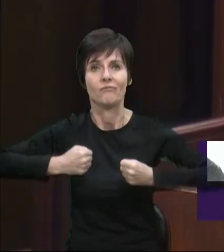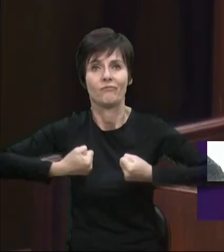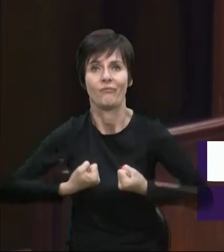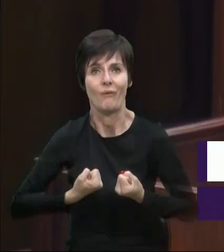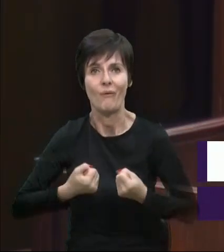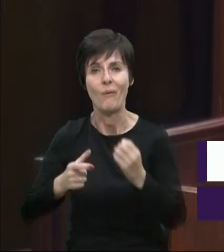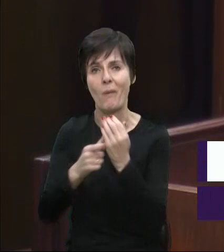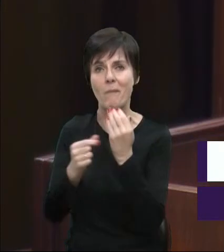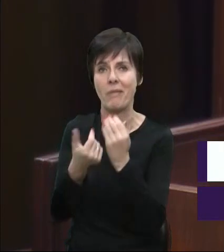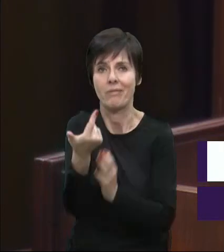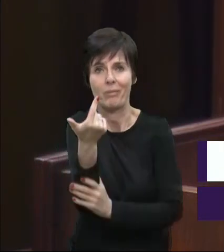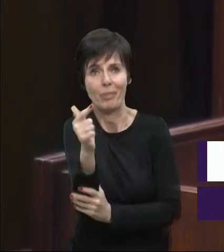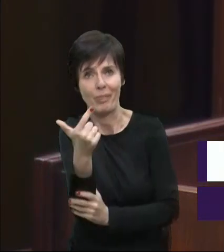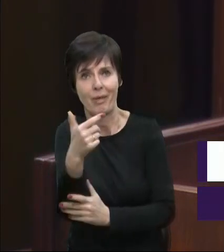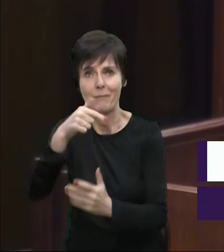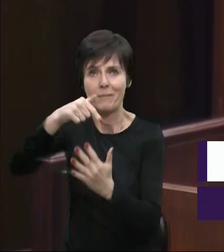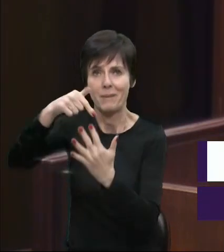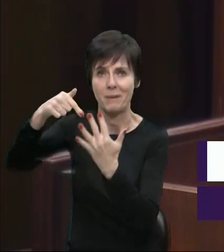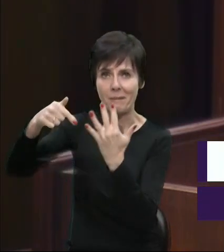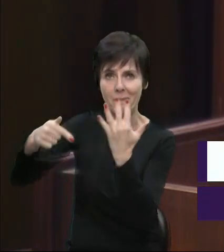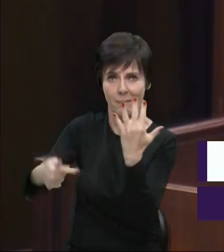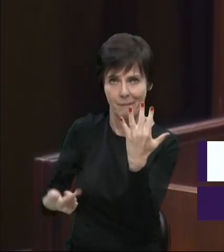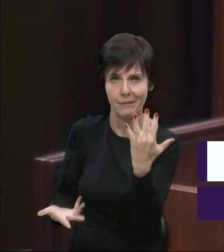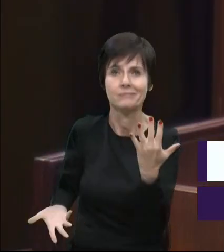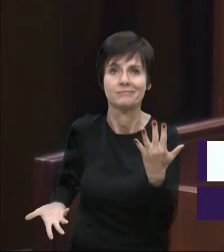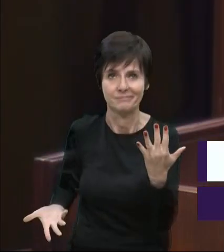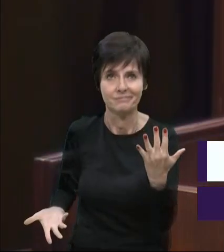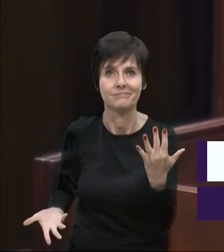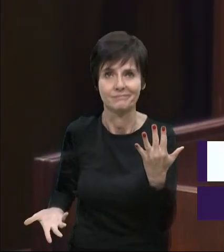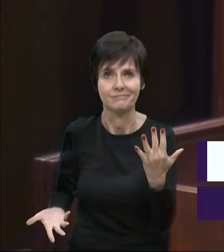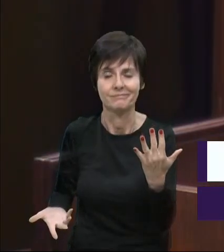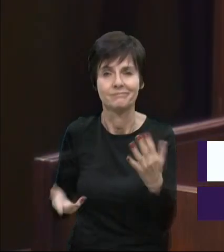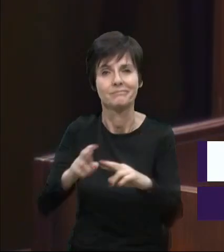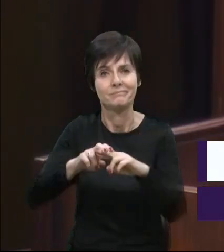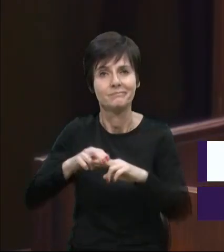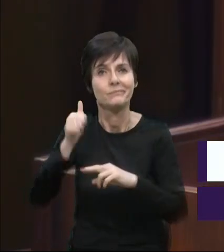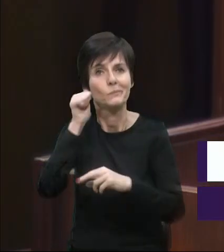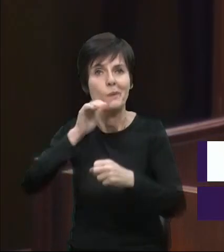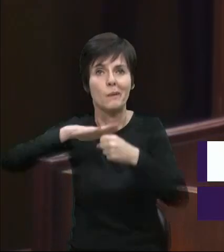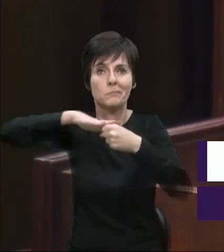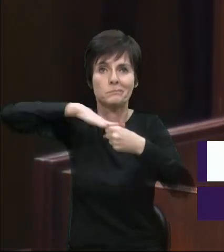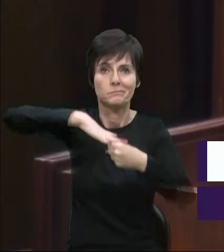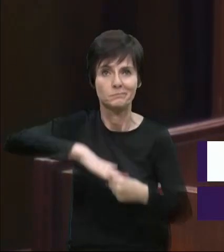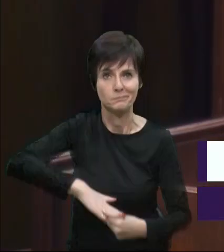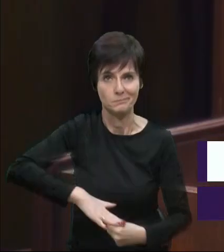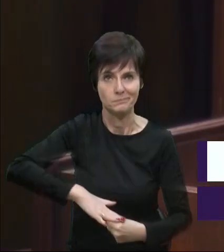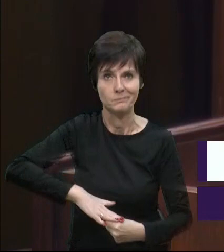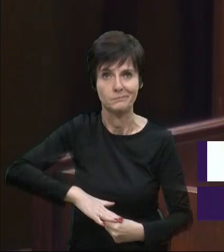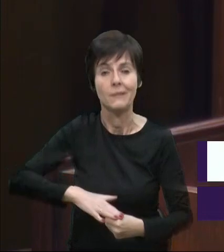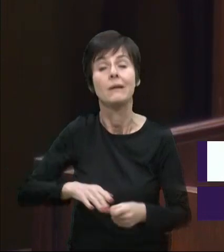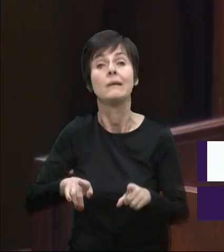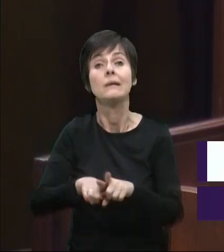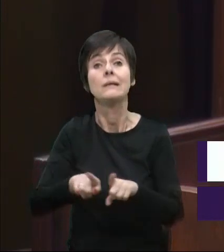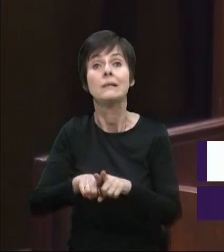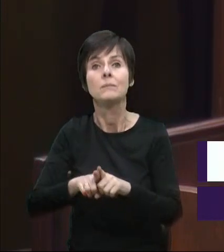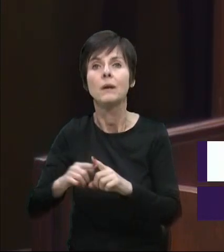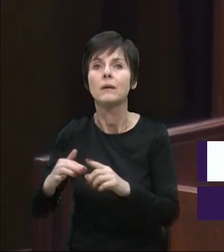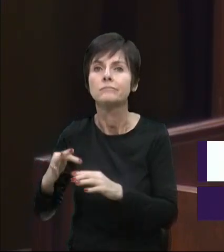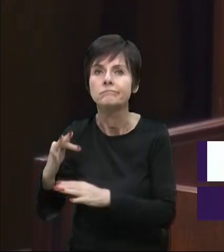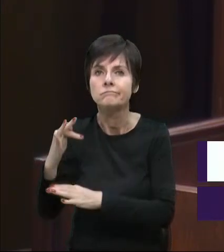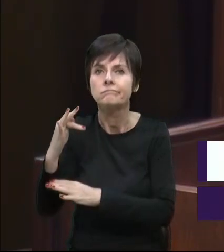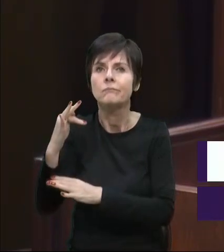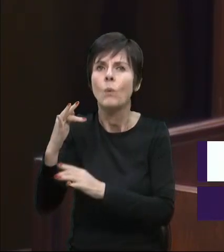ser habilidosa, ou por coisa e tal, e em vários outros setores das nossas vidas. E eu acho que a gente está num longo caminho,